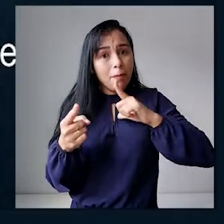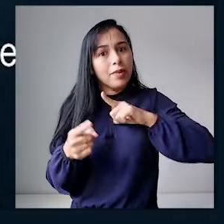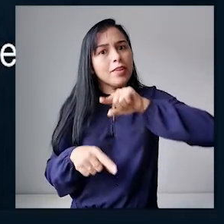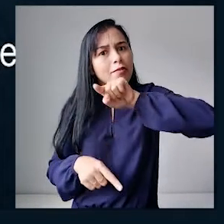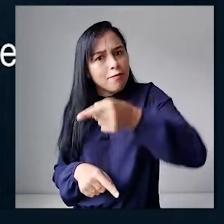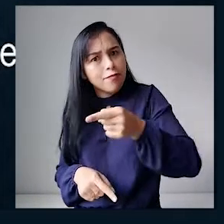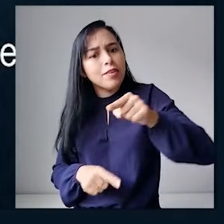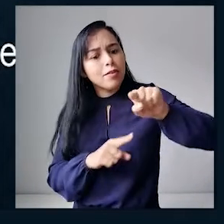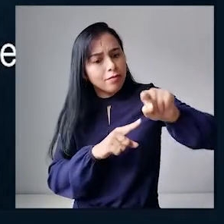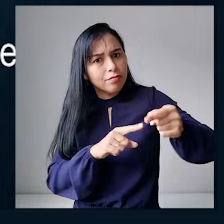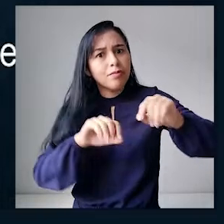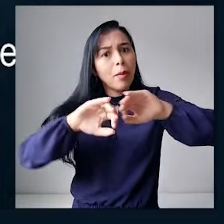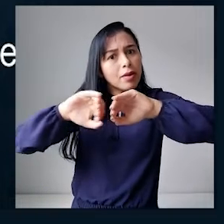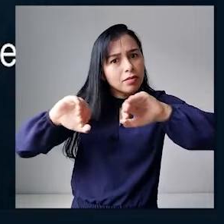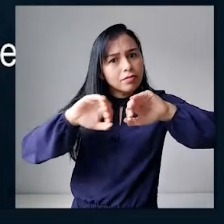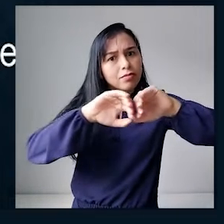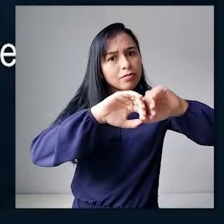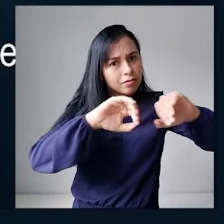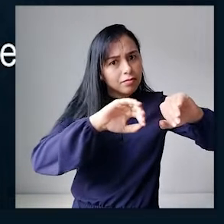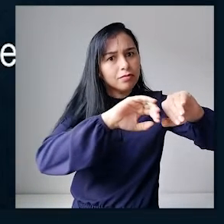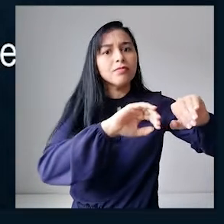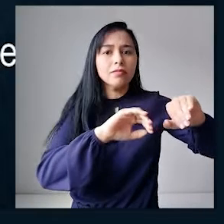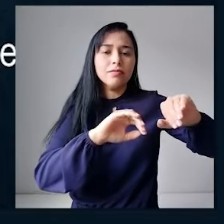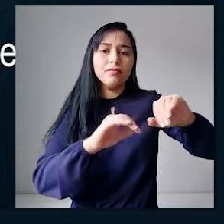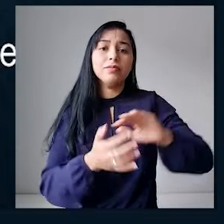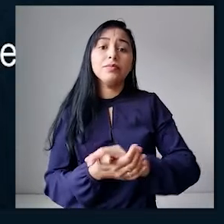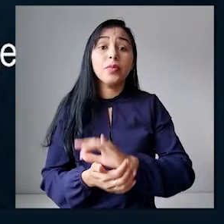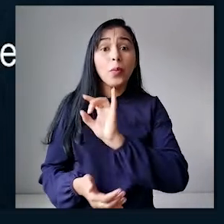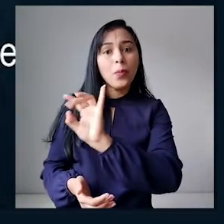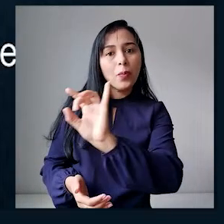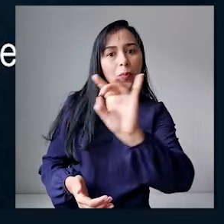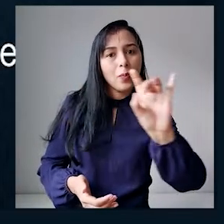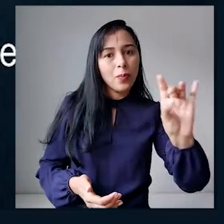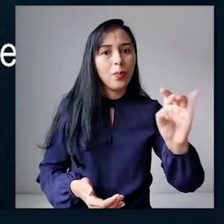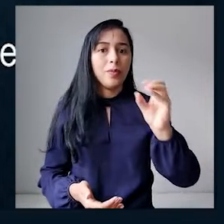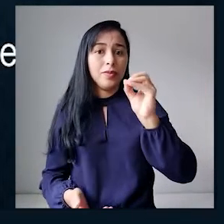todos os exemplos que eu coloquei aqui, entre uma oração e